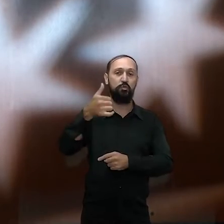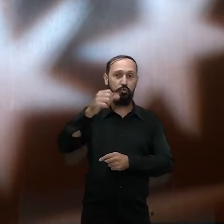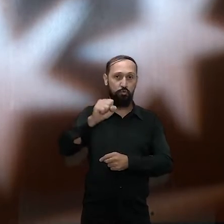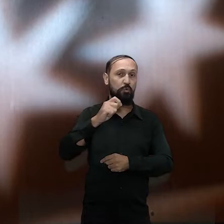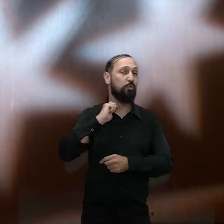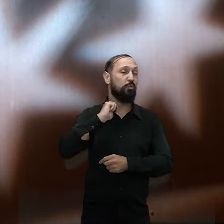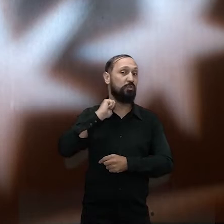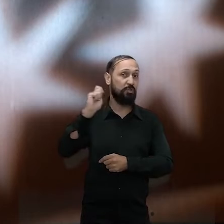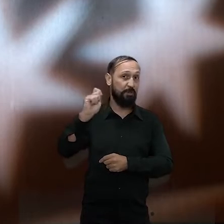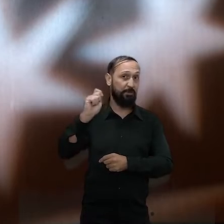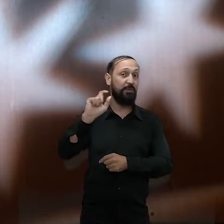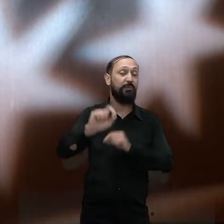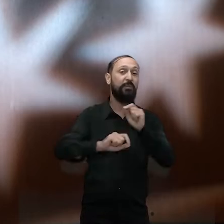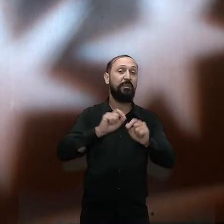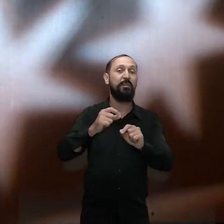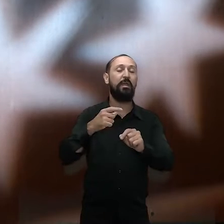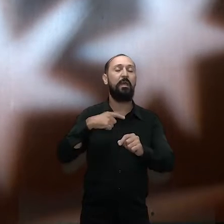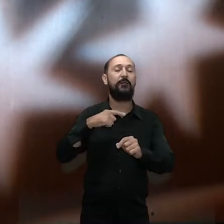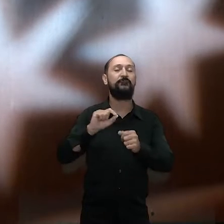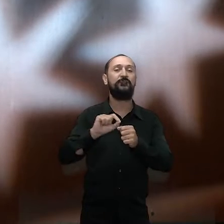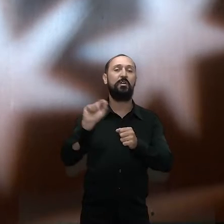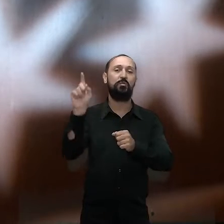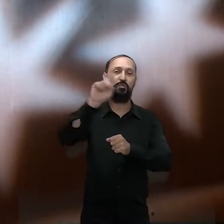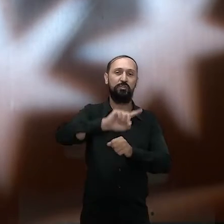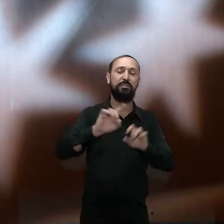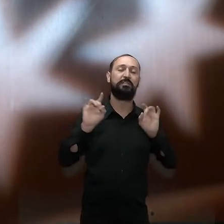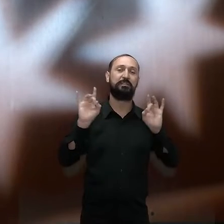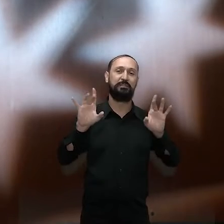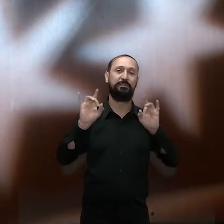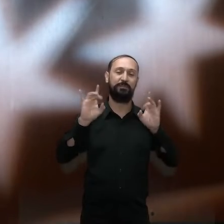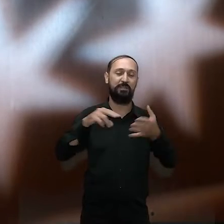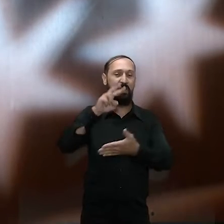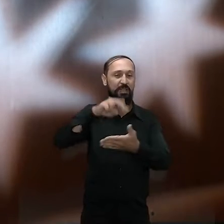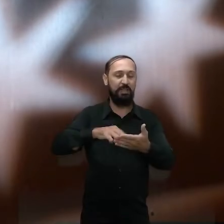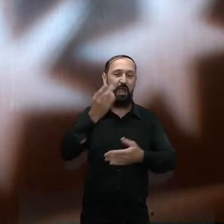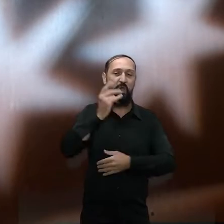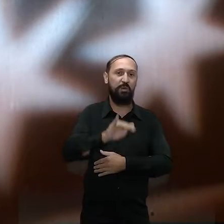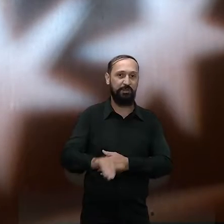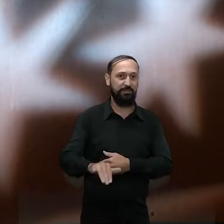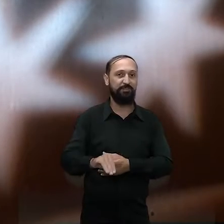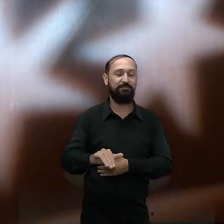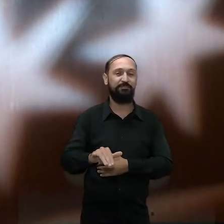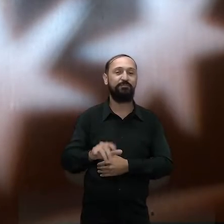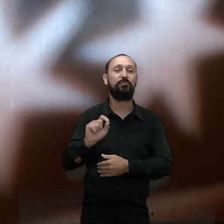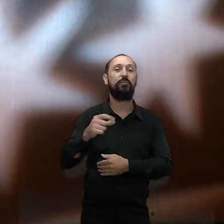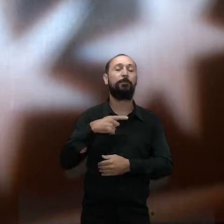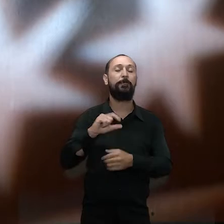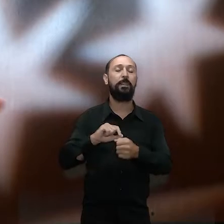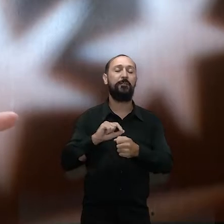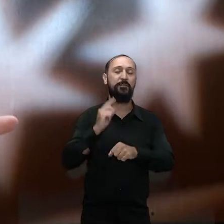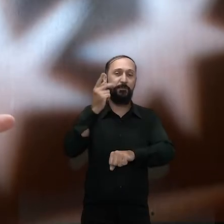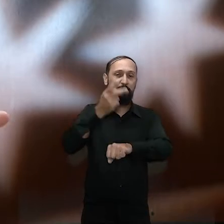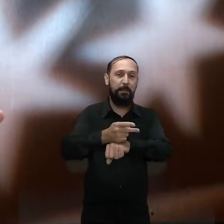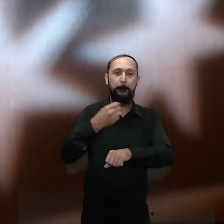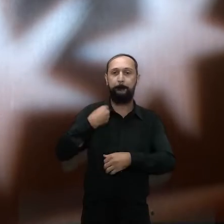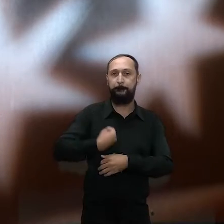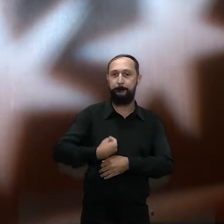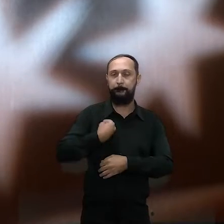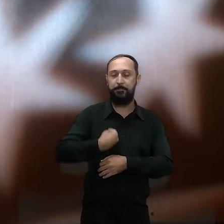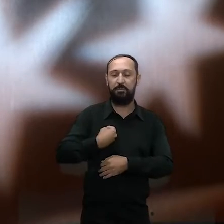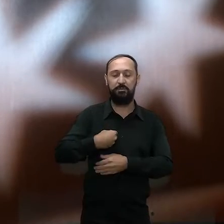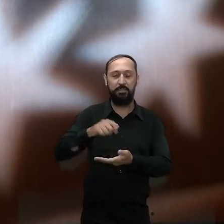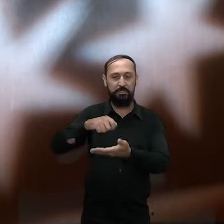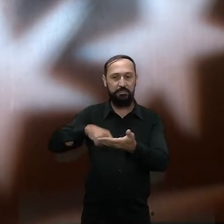do nascimento do escritor paulista, é comemorado o Dia Nacional da Literatura Infantil. A atração contou